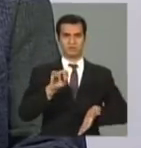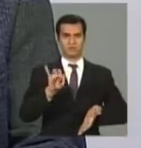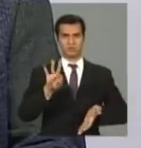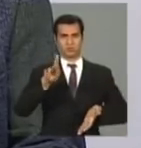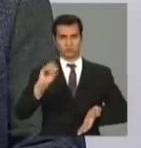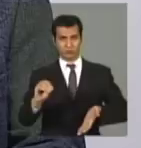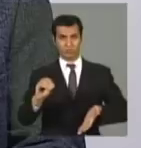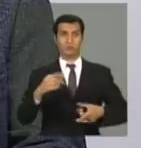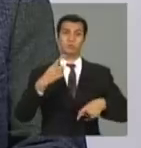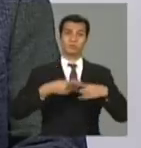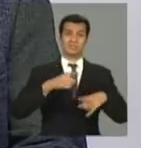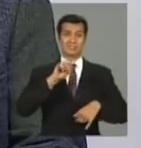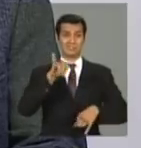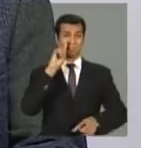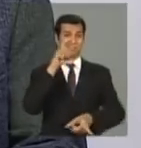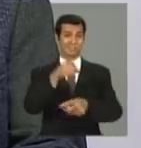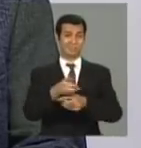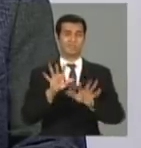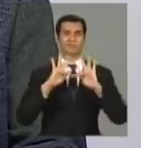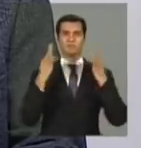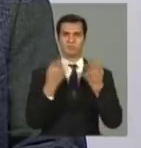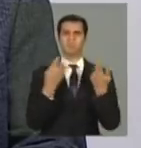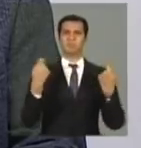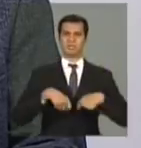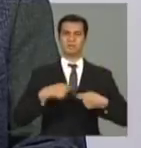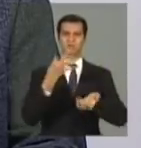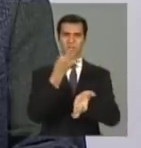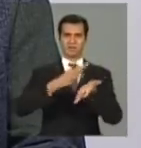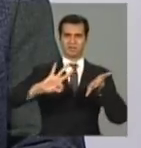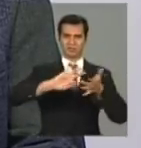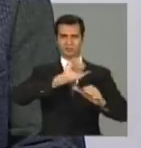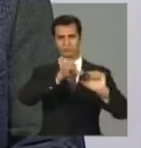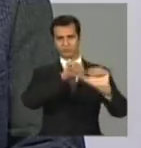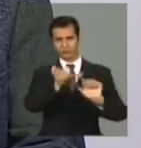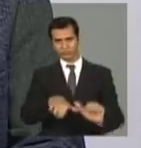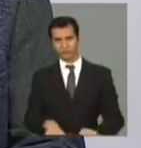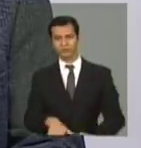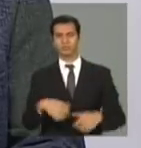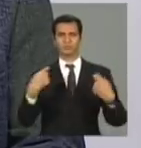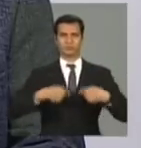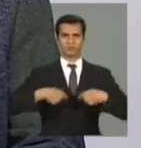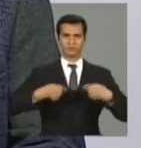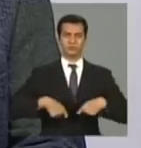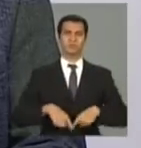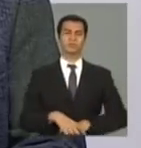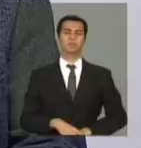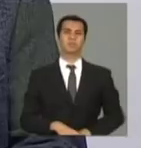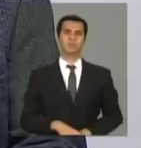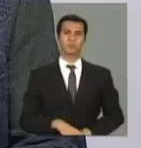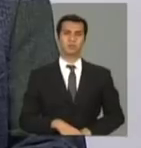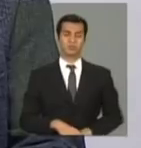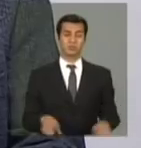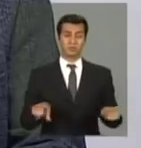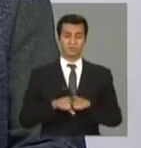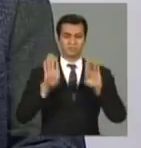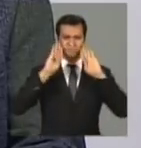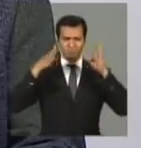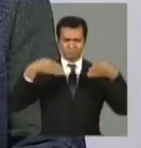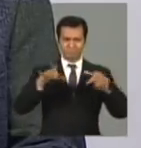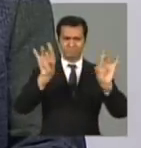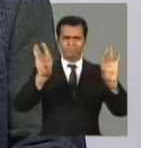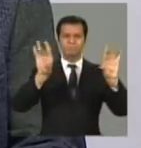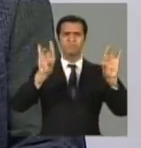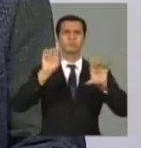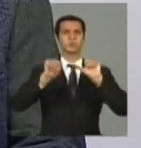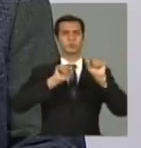essa família, ele deve atualizar o cadastro dessa família, e com uma especial atenção ali para a